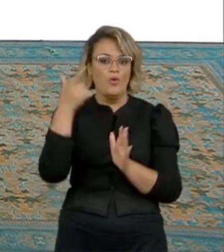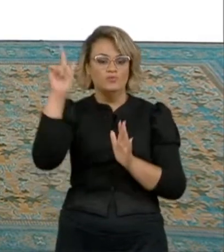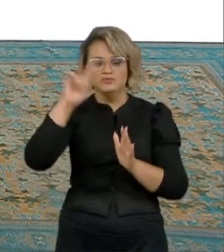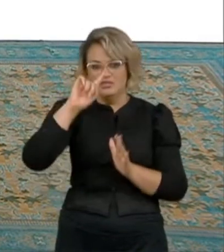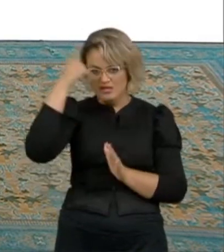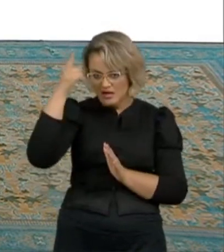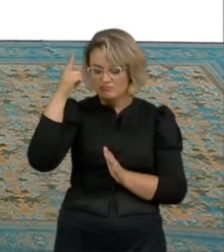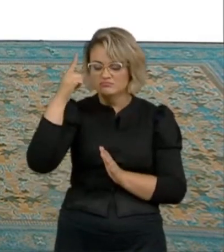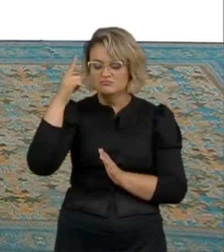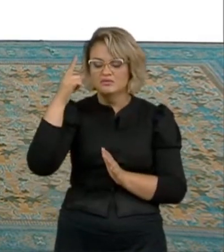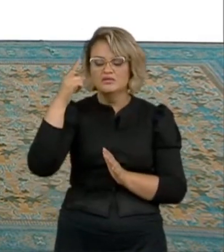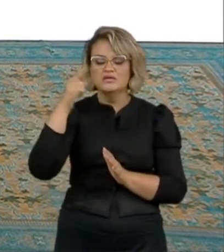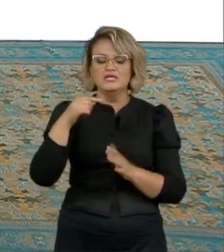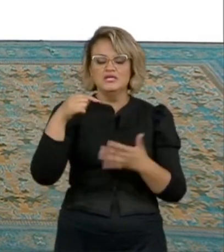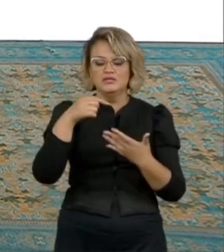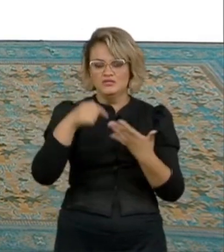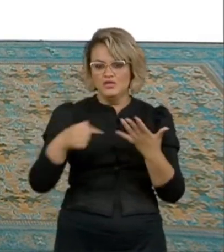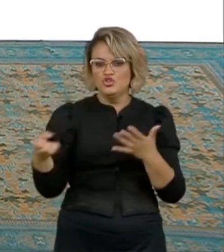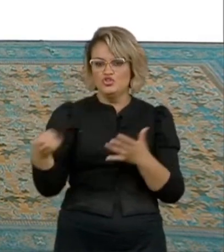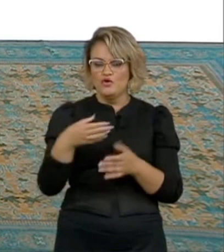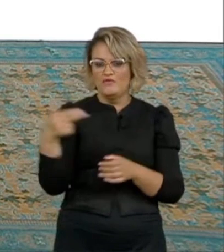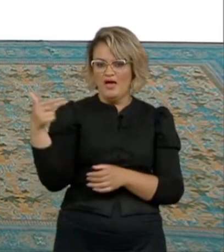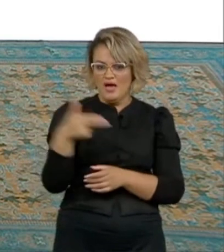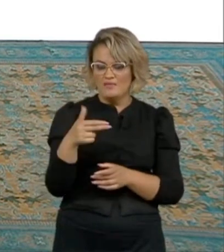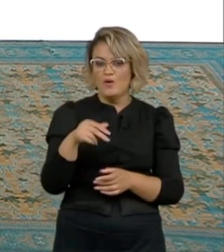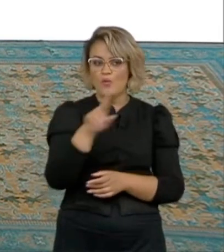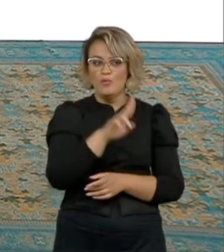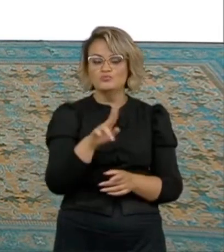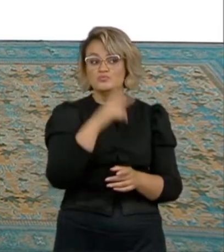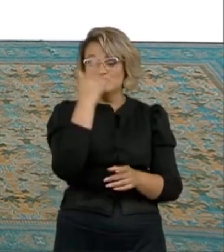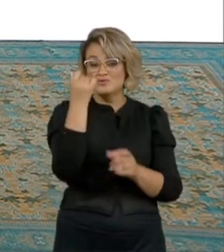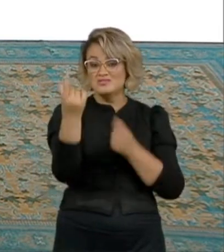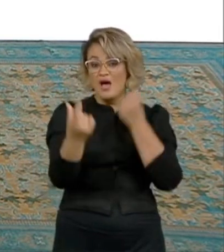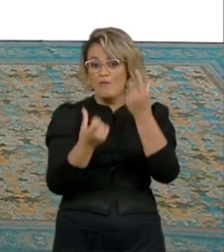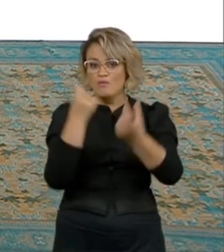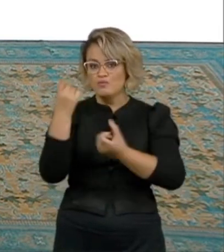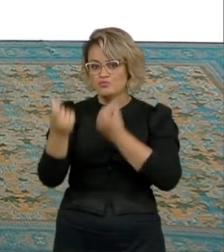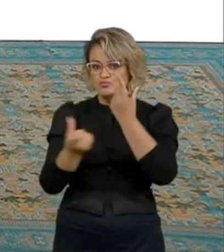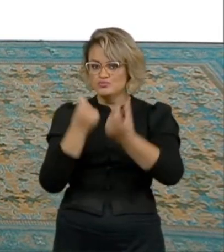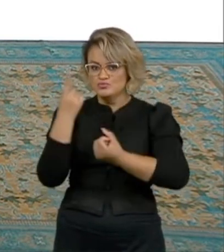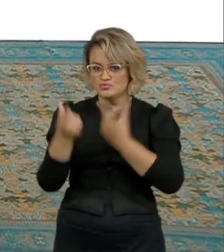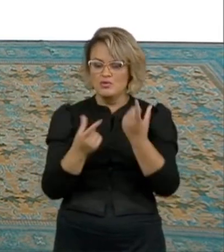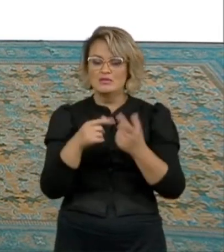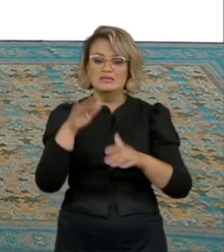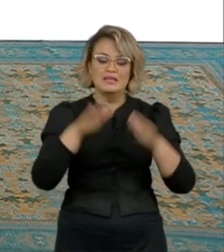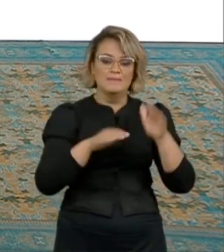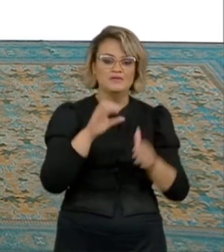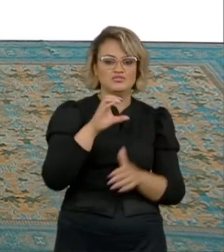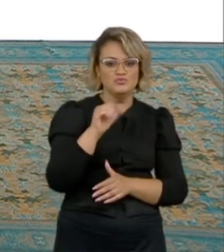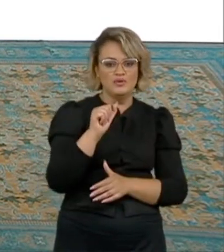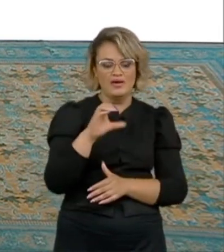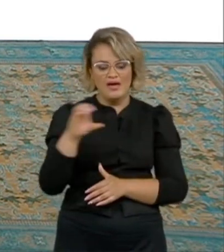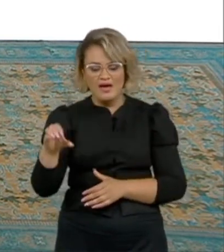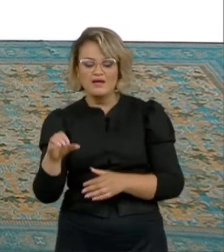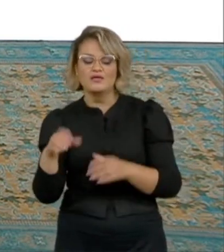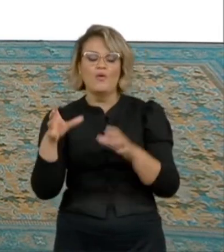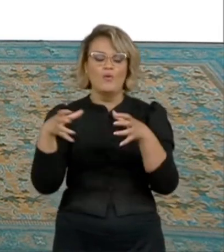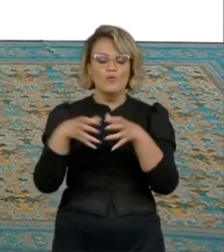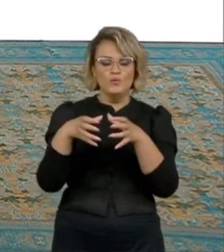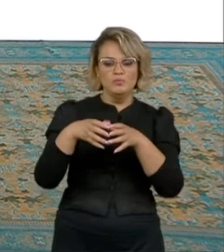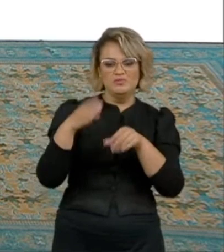e os registros de novas armas de uso restrito novos caos cakes e novas autorizações de Clubes de